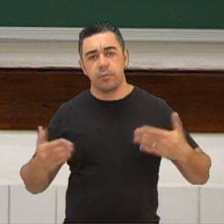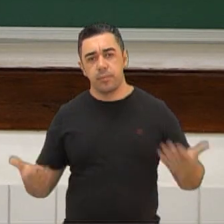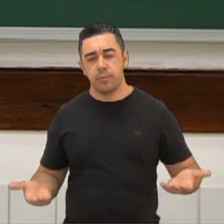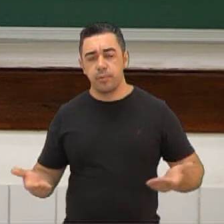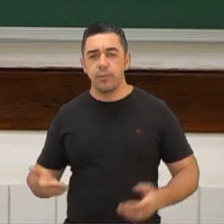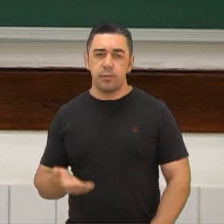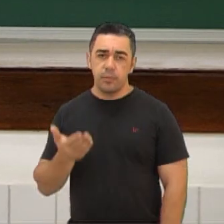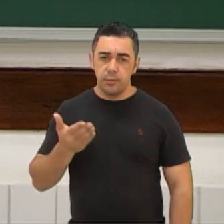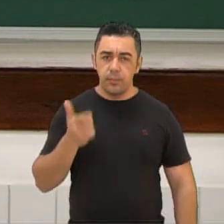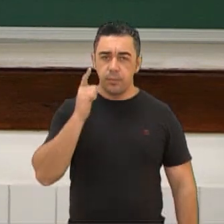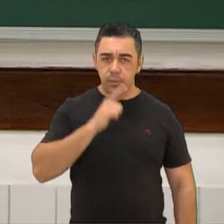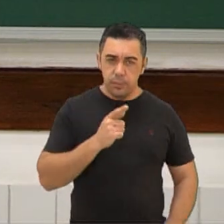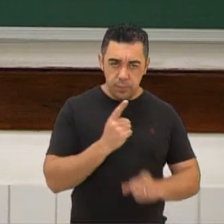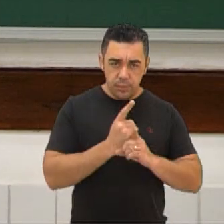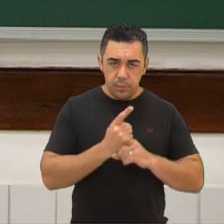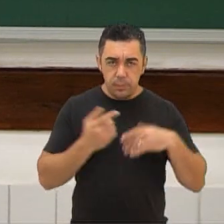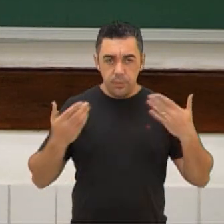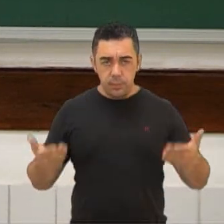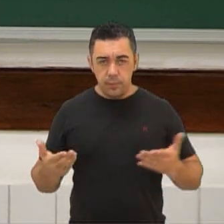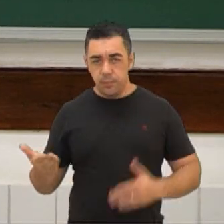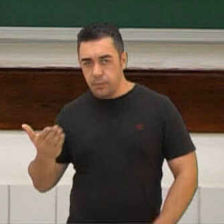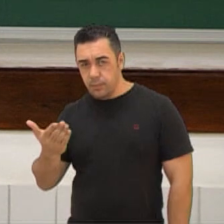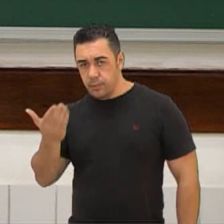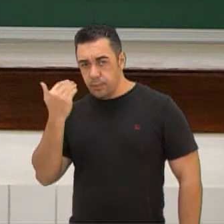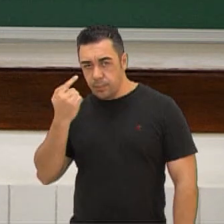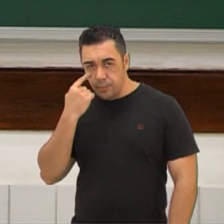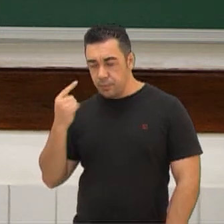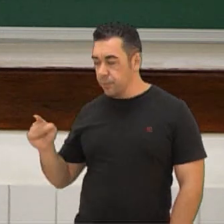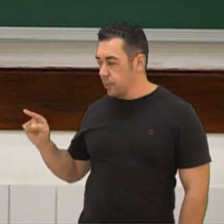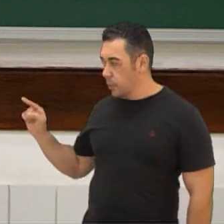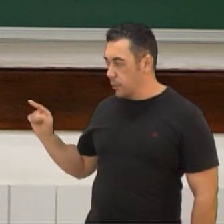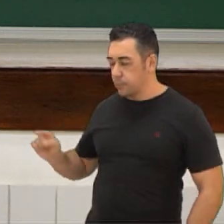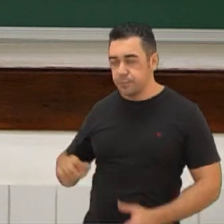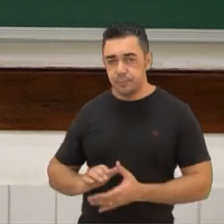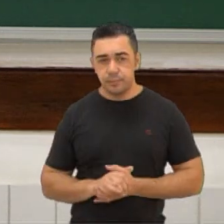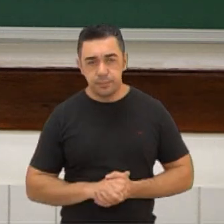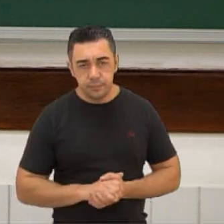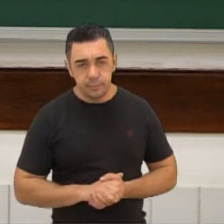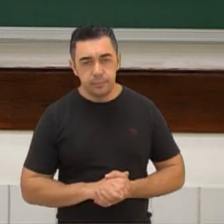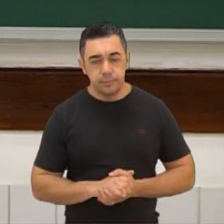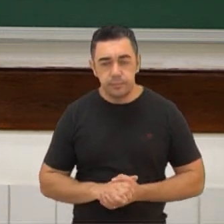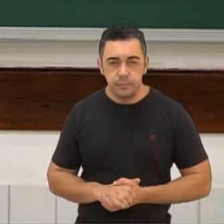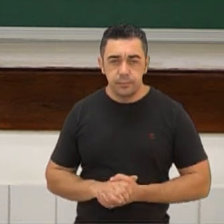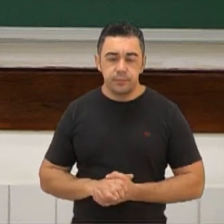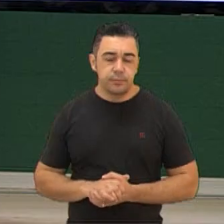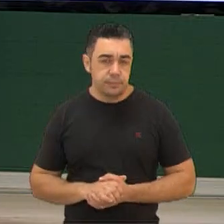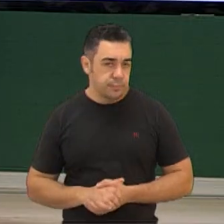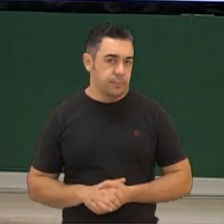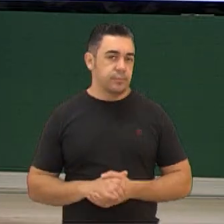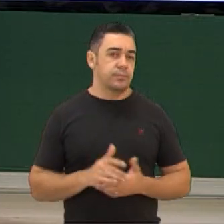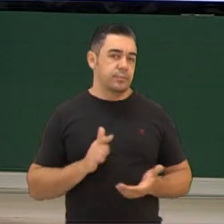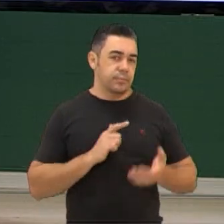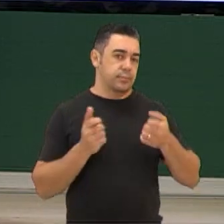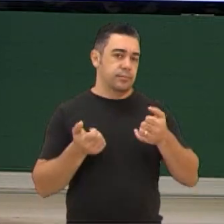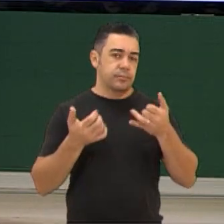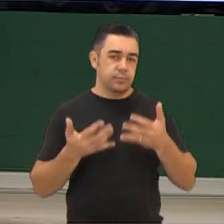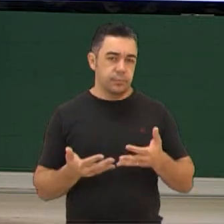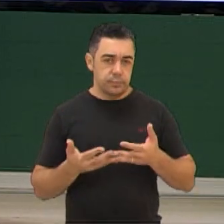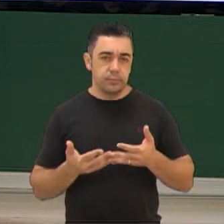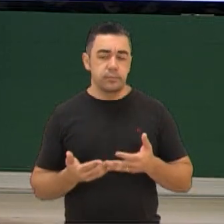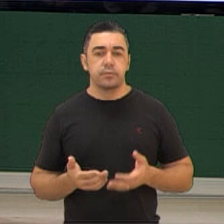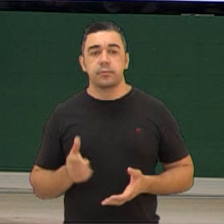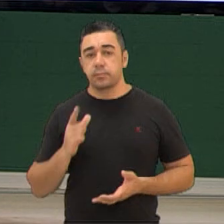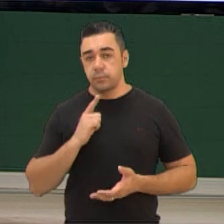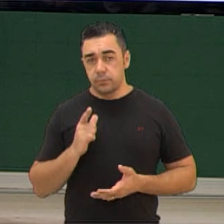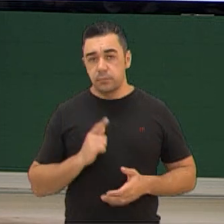Então, alunos, conseguiram identificar? Vem com o professor, vamos conferir aqui, ó. Veja que ele tinha passado para vocês que na